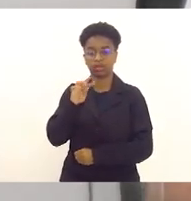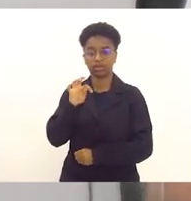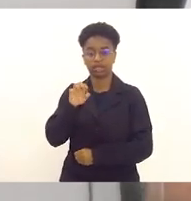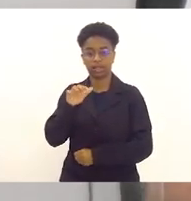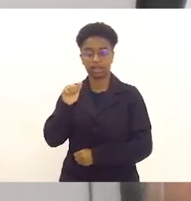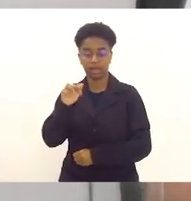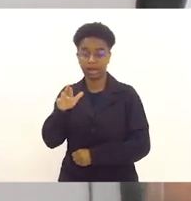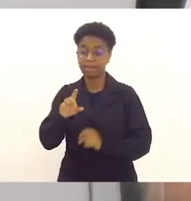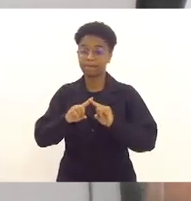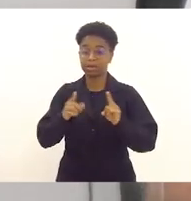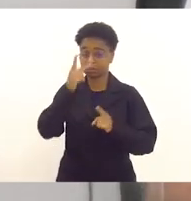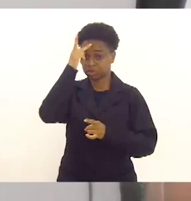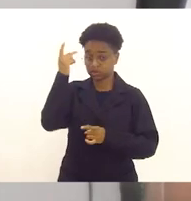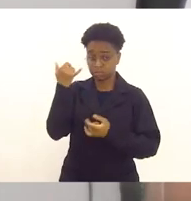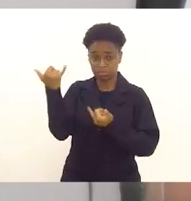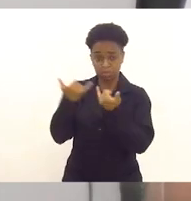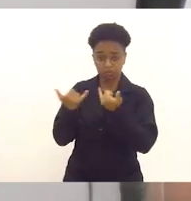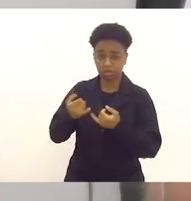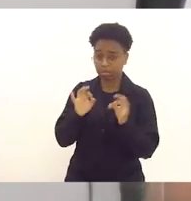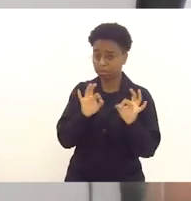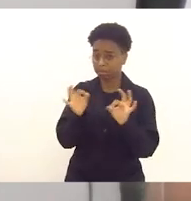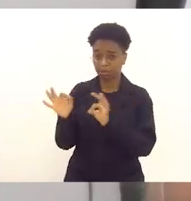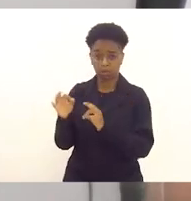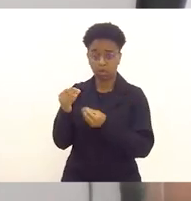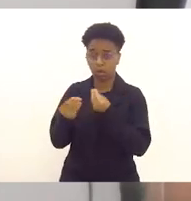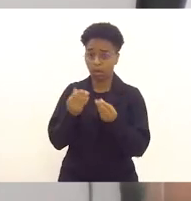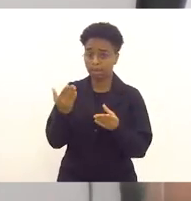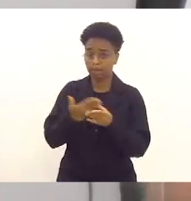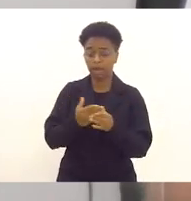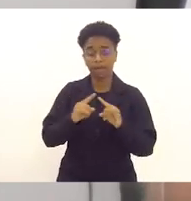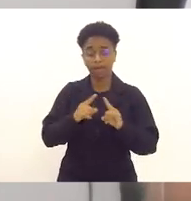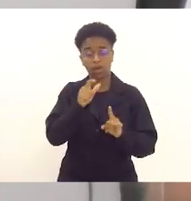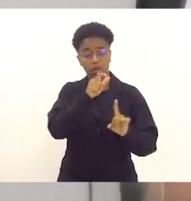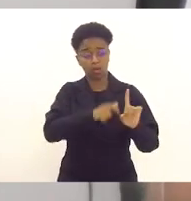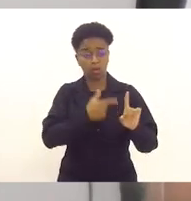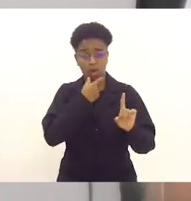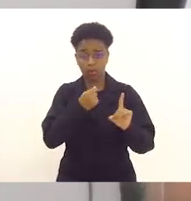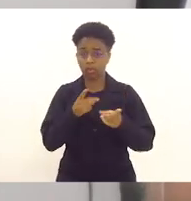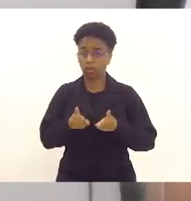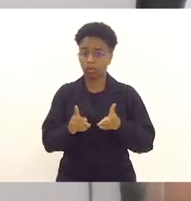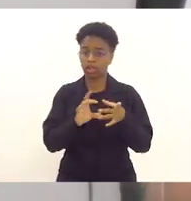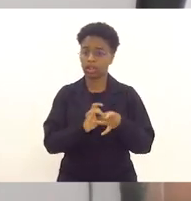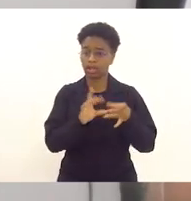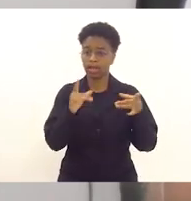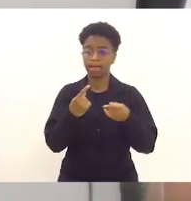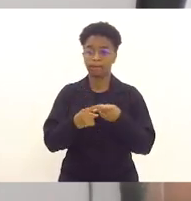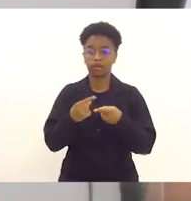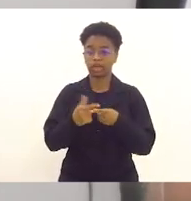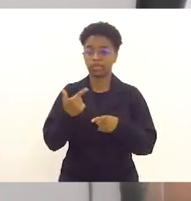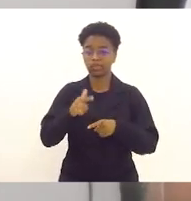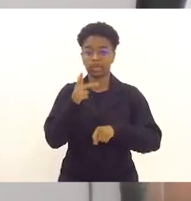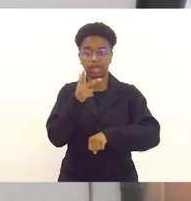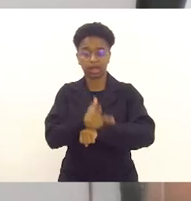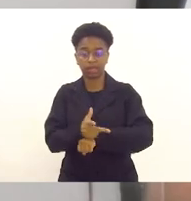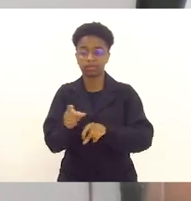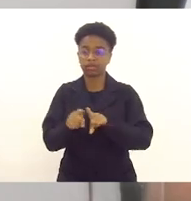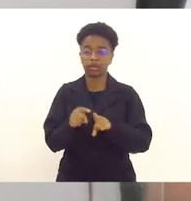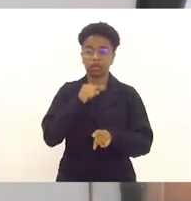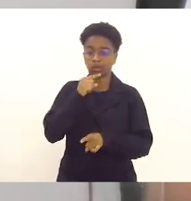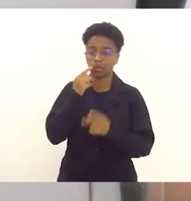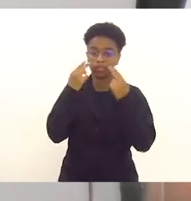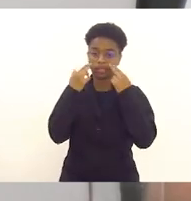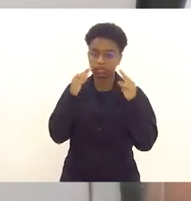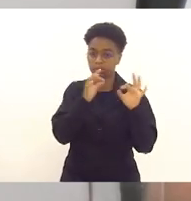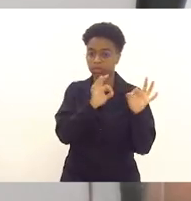né sobre o meu processo mas Eles seguem Liberdade porque não tem circuito de câmeras e não conseguiram nenhuma